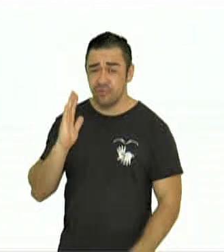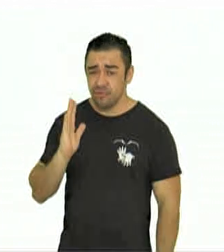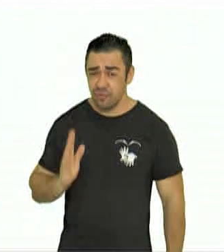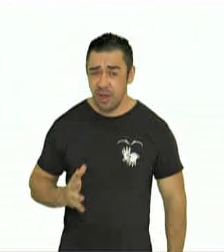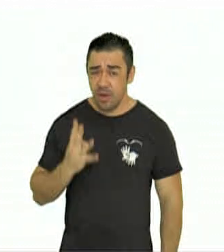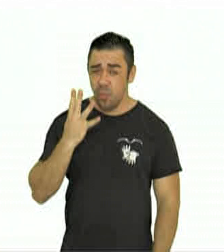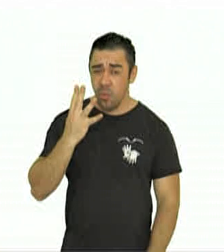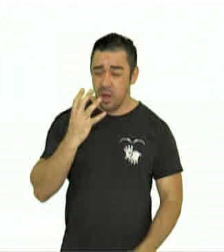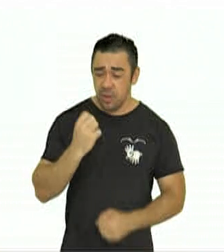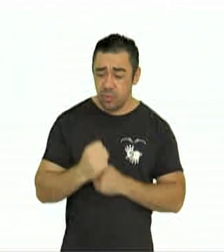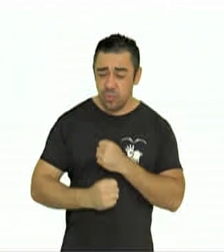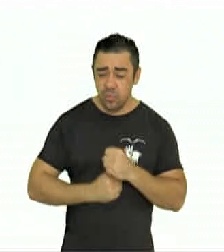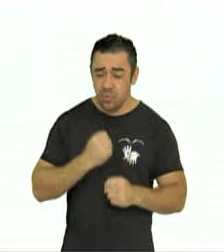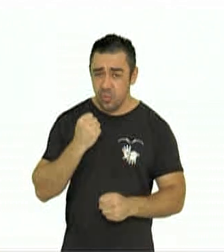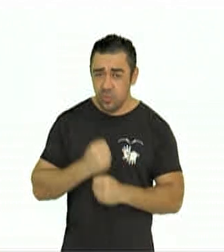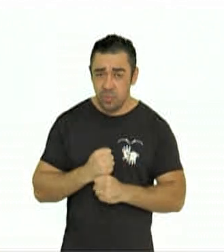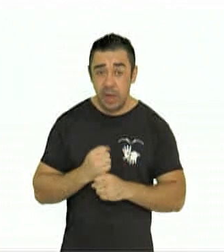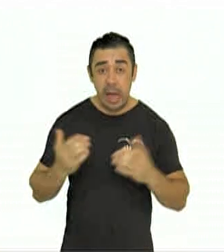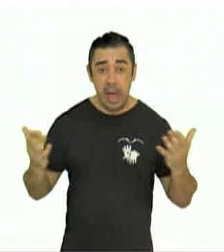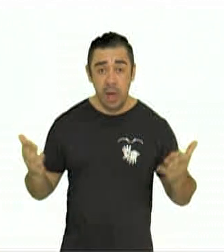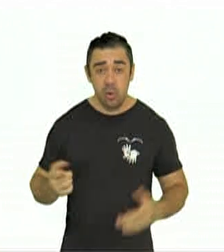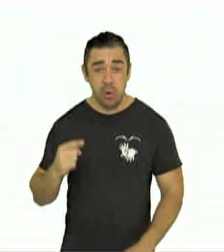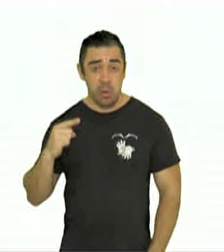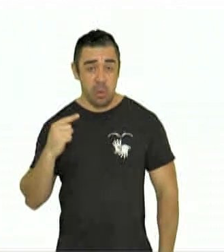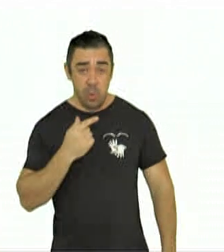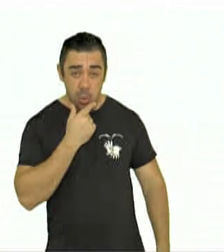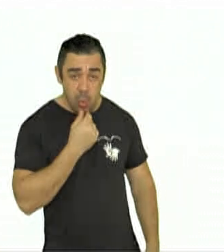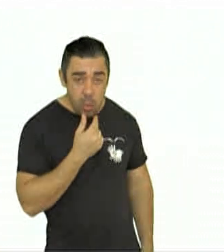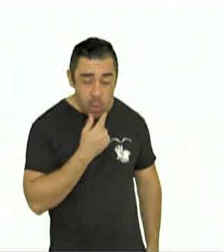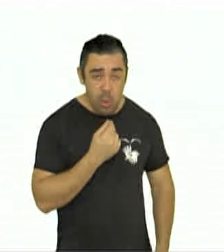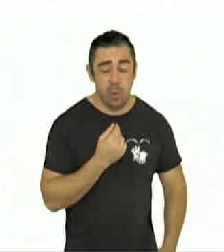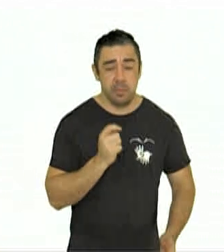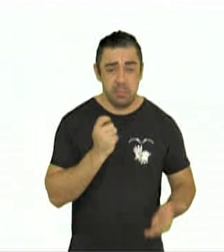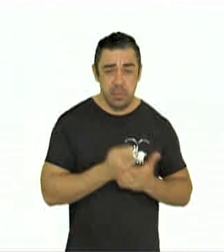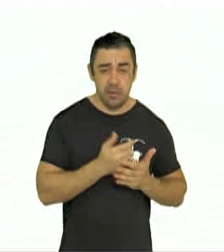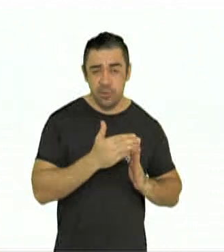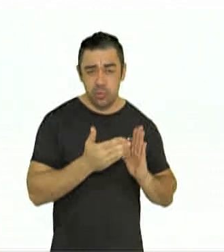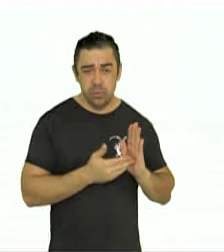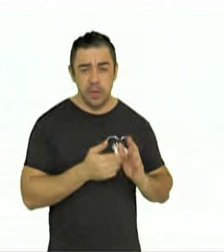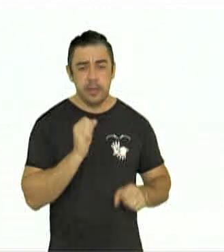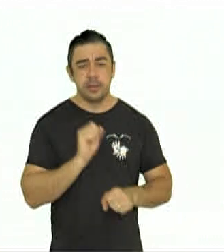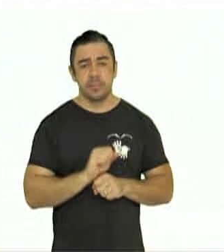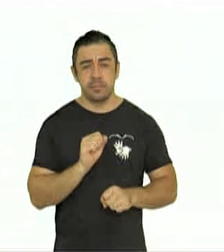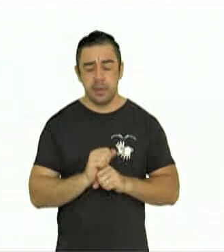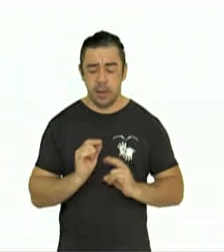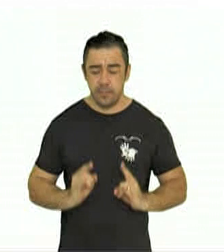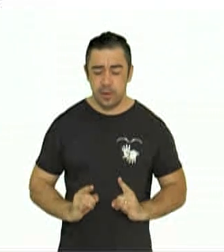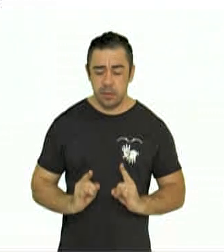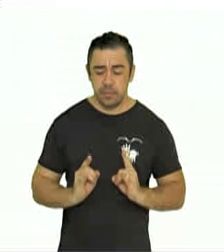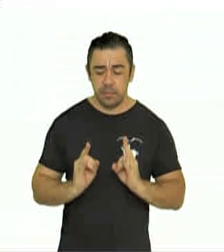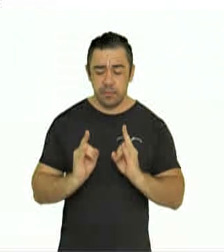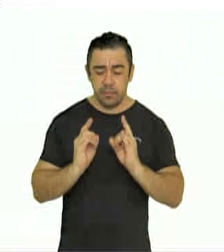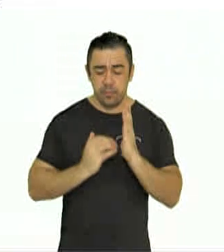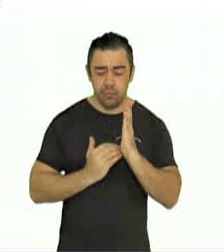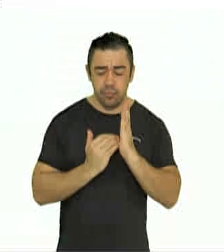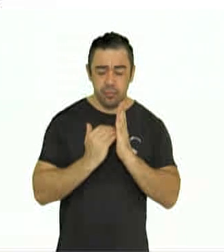4 anos, agora era sustentada por ele enquanto aguardava um elevador à meia-noite.